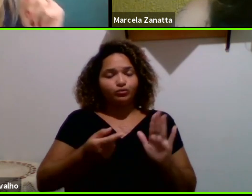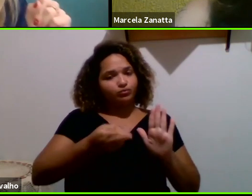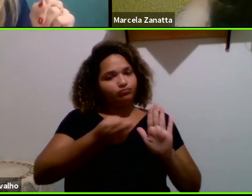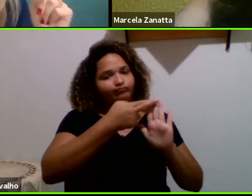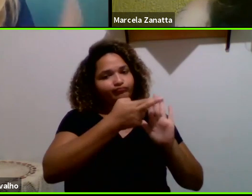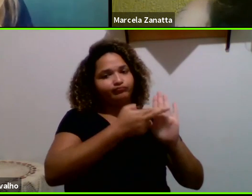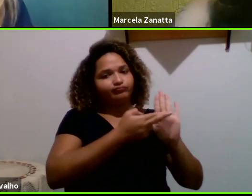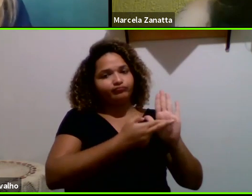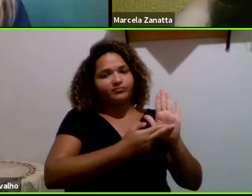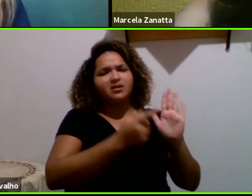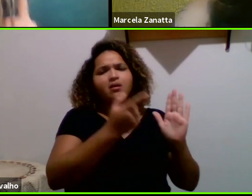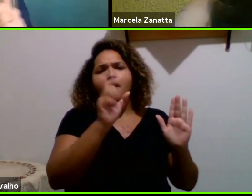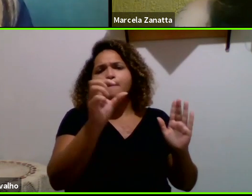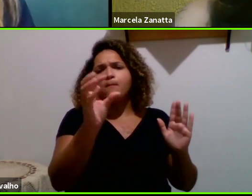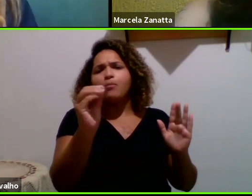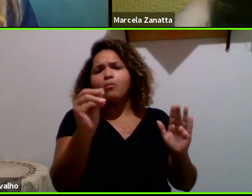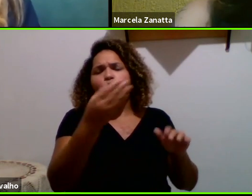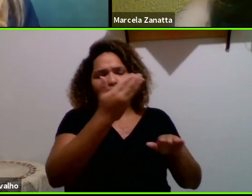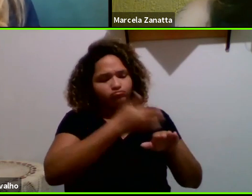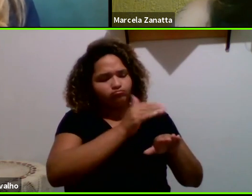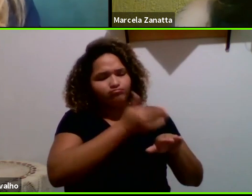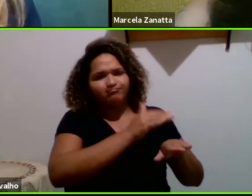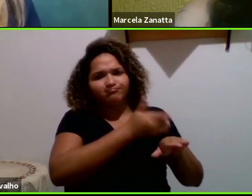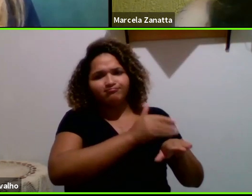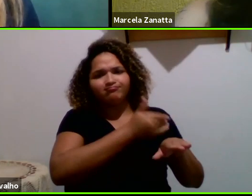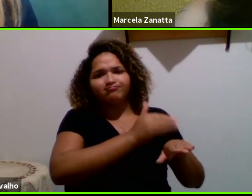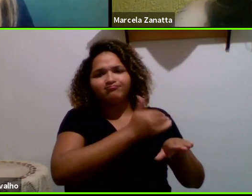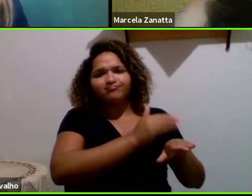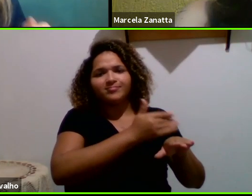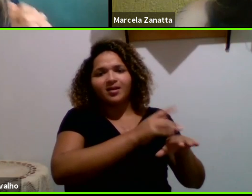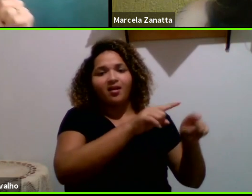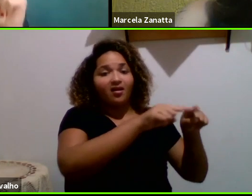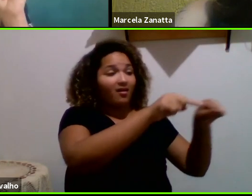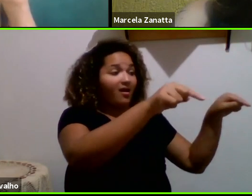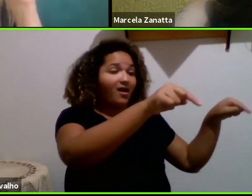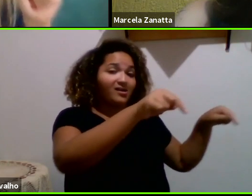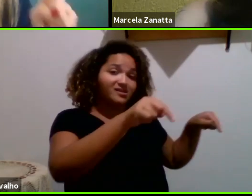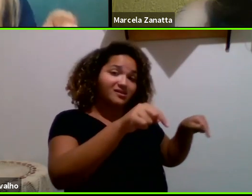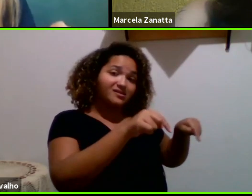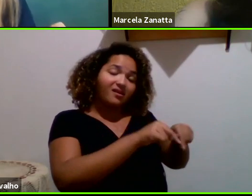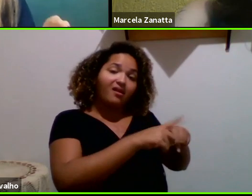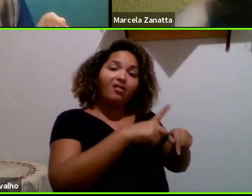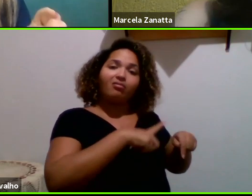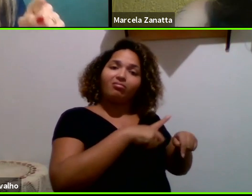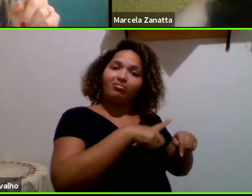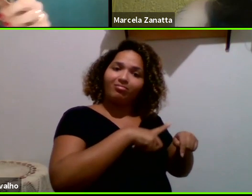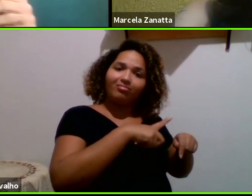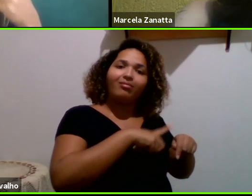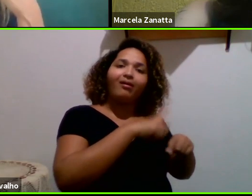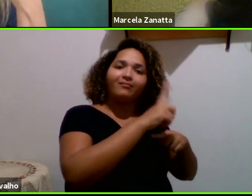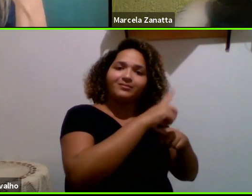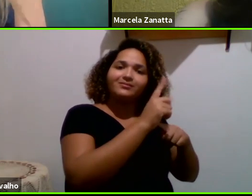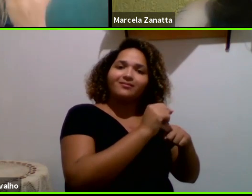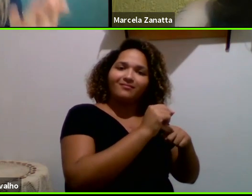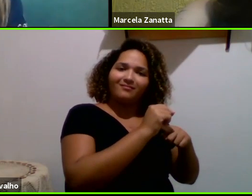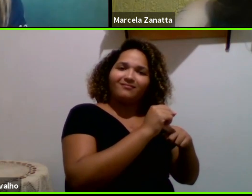treinadas e praticadas na nossa sala de parto normal humanizada simulada,